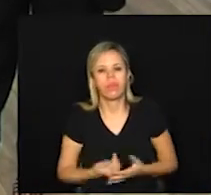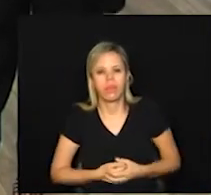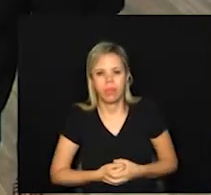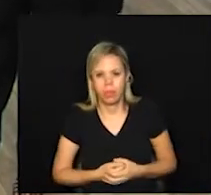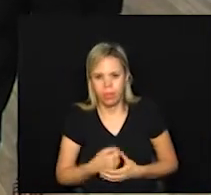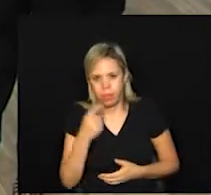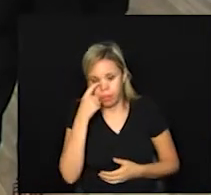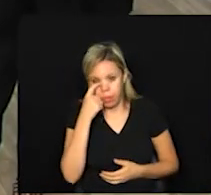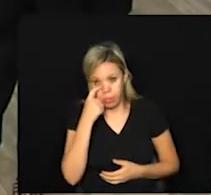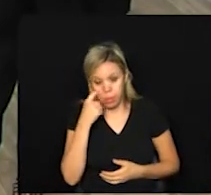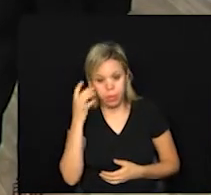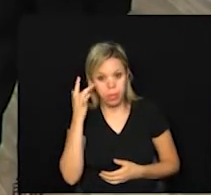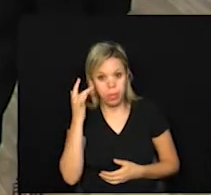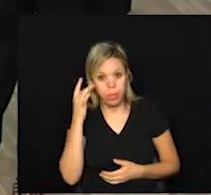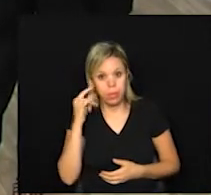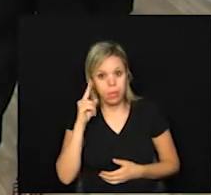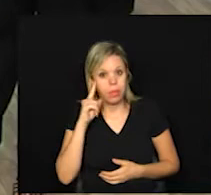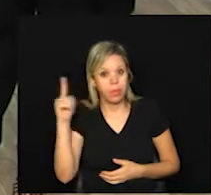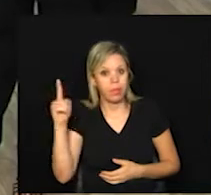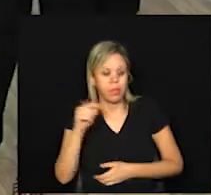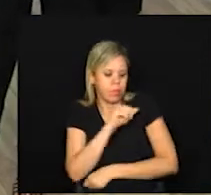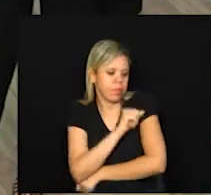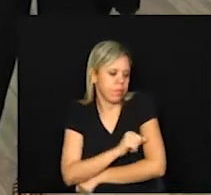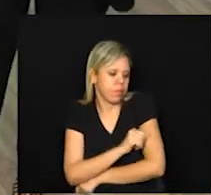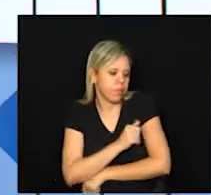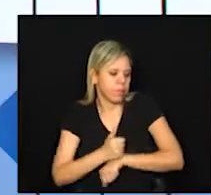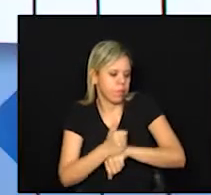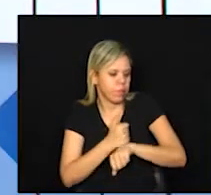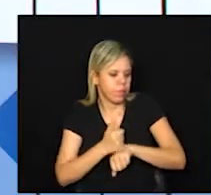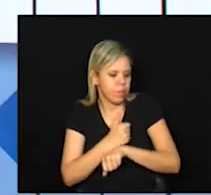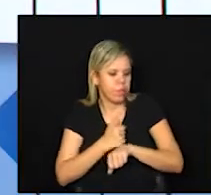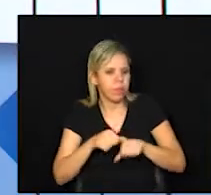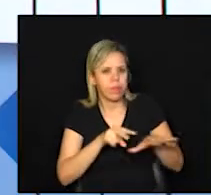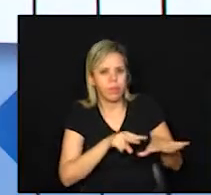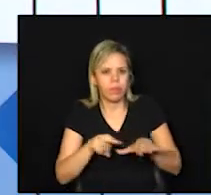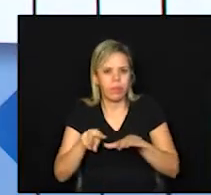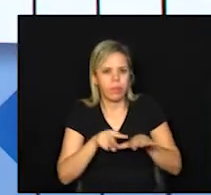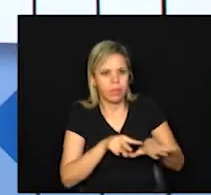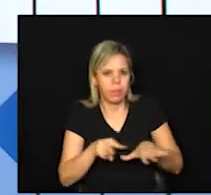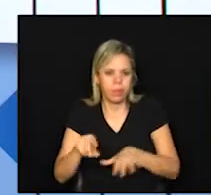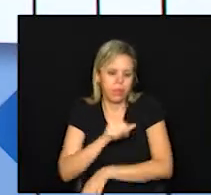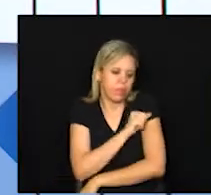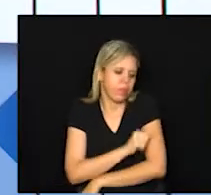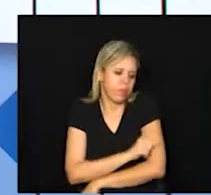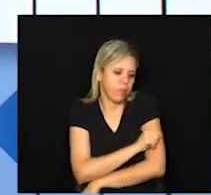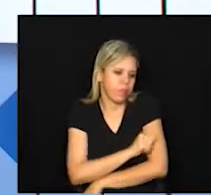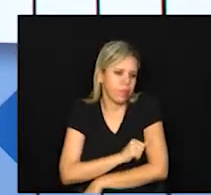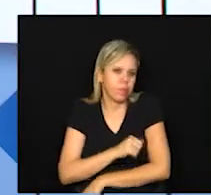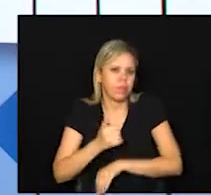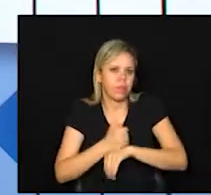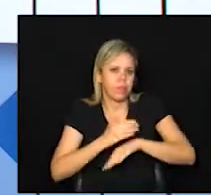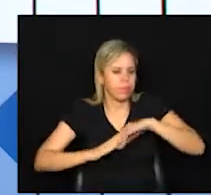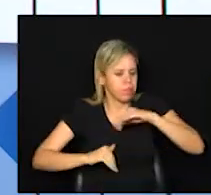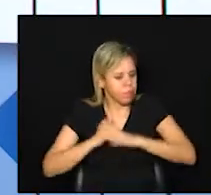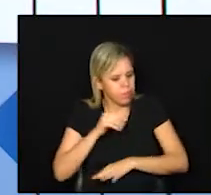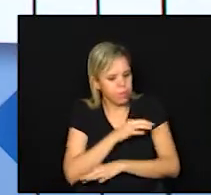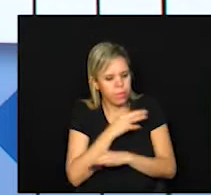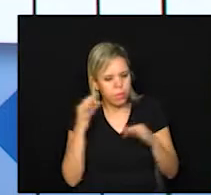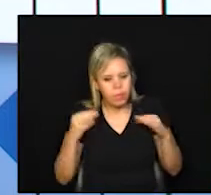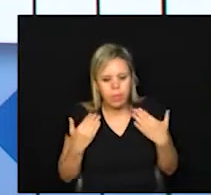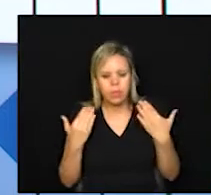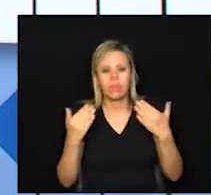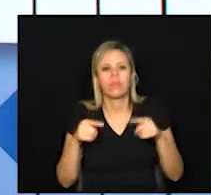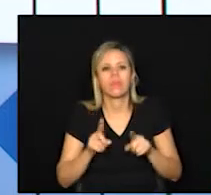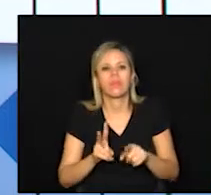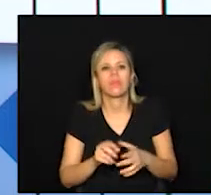É porque amanhã é o dia do enfermeiro e a gente está tendo a semana da enfermagem, esse profissional que está à